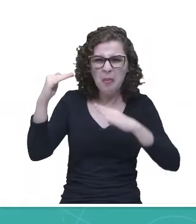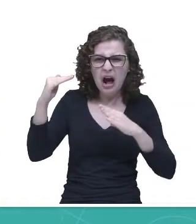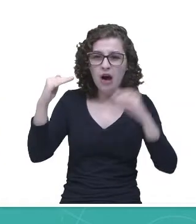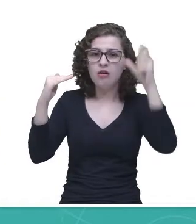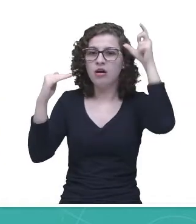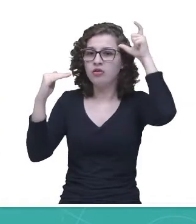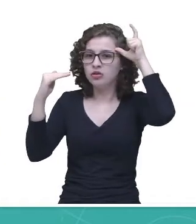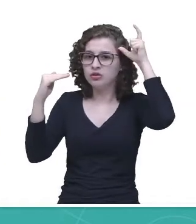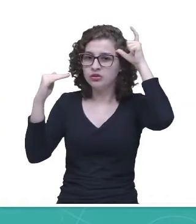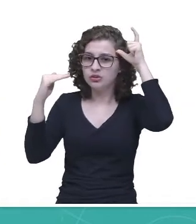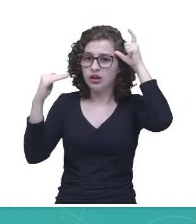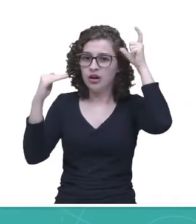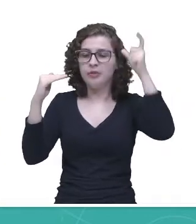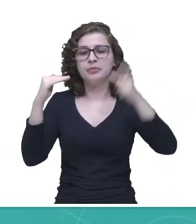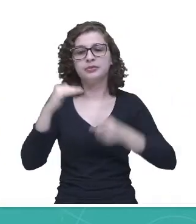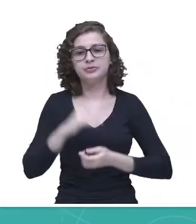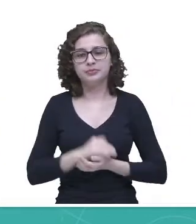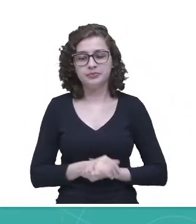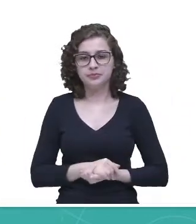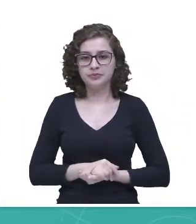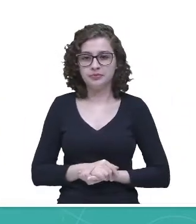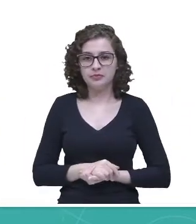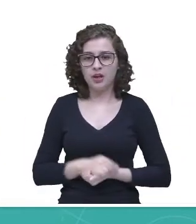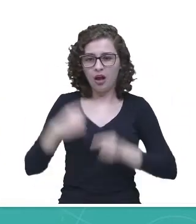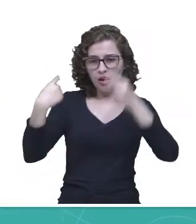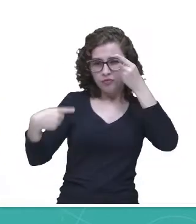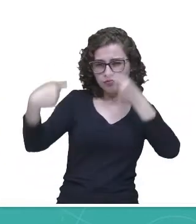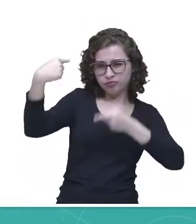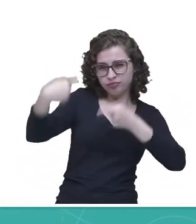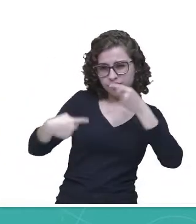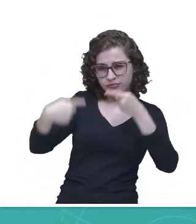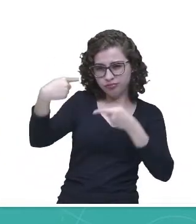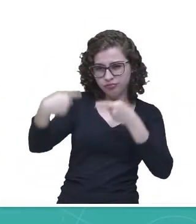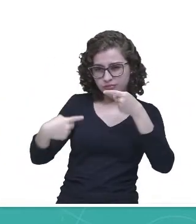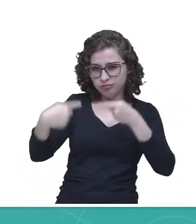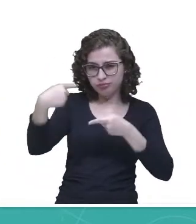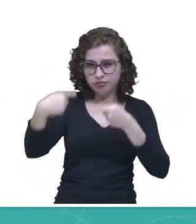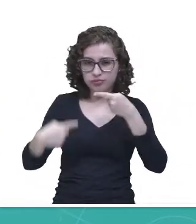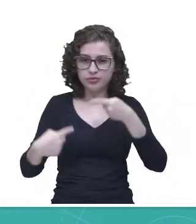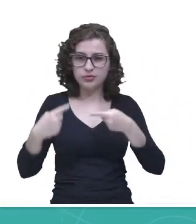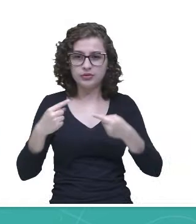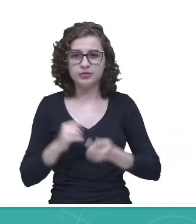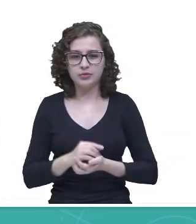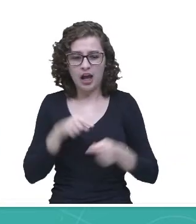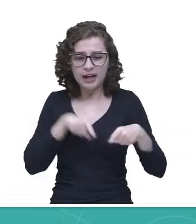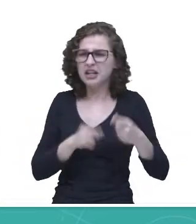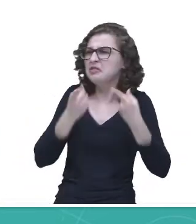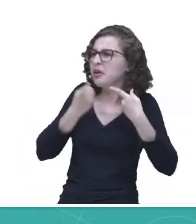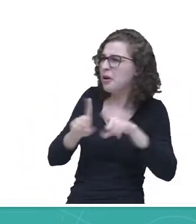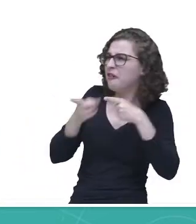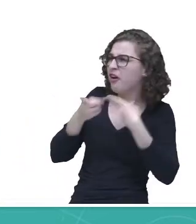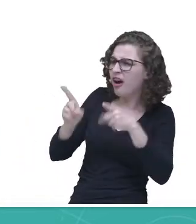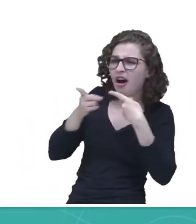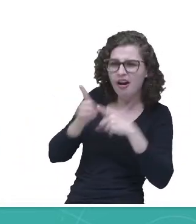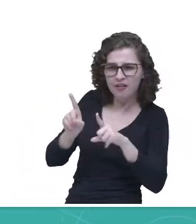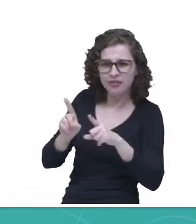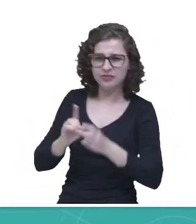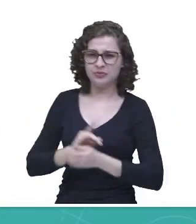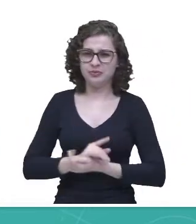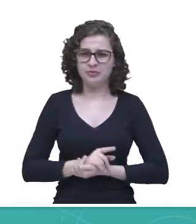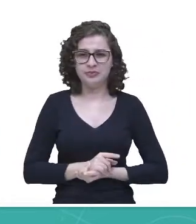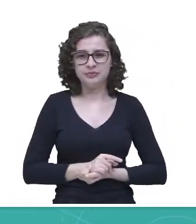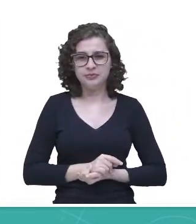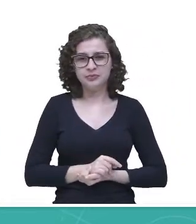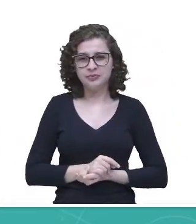entidade está sempre combatendo aquele Deus único, aquele Deus verdadeiro,